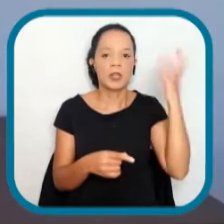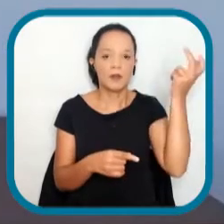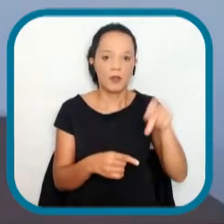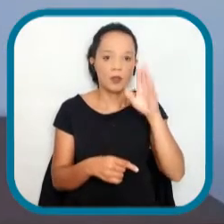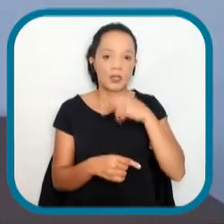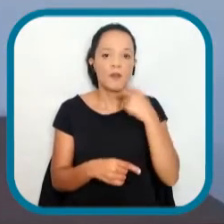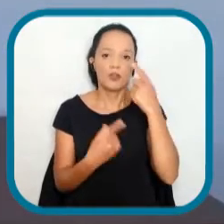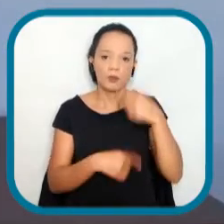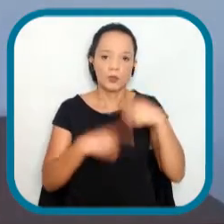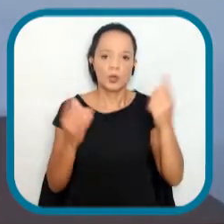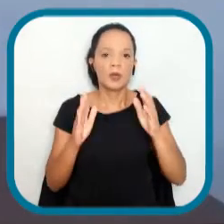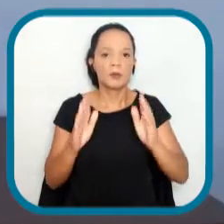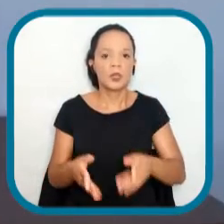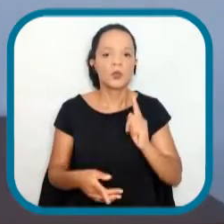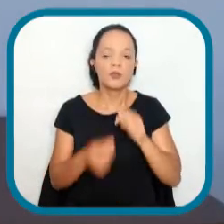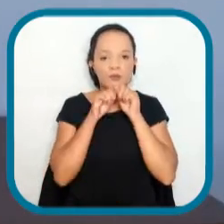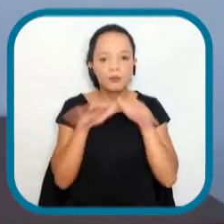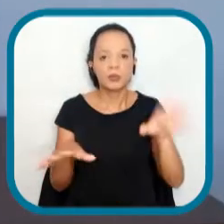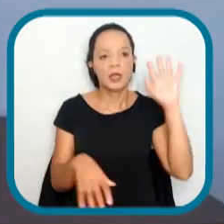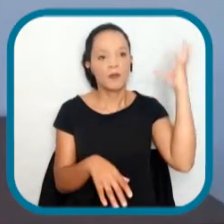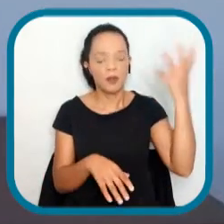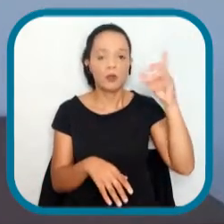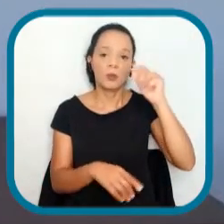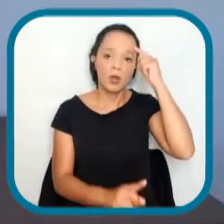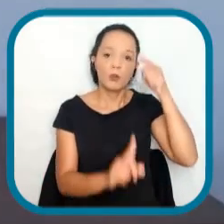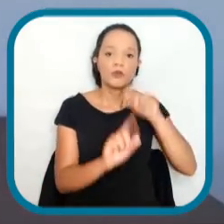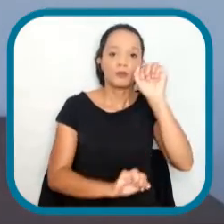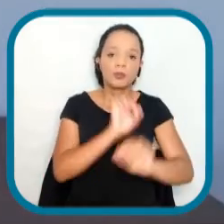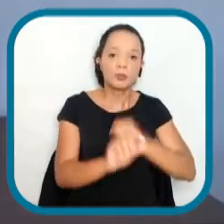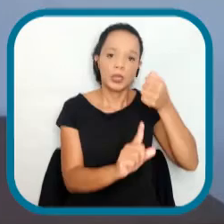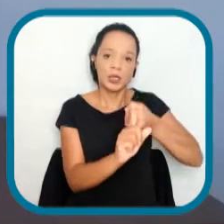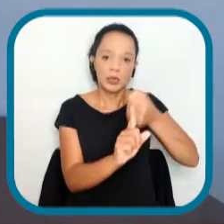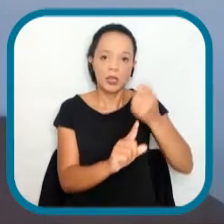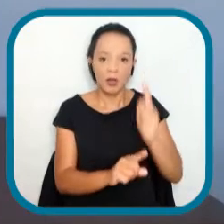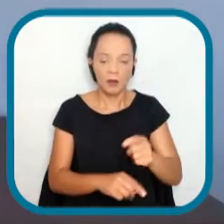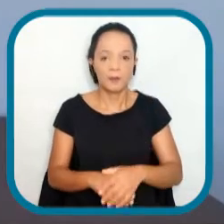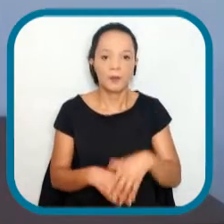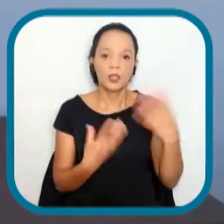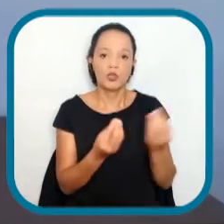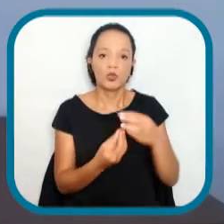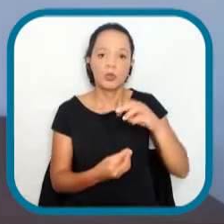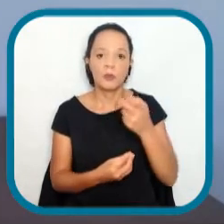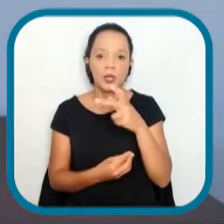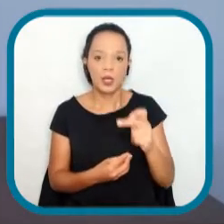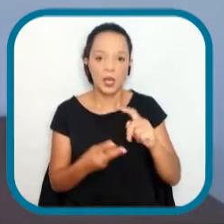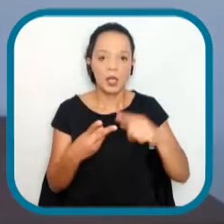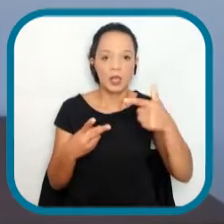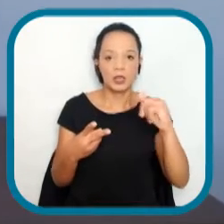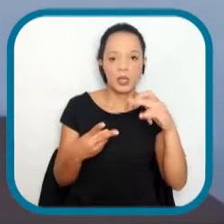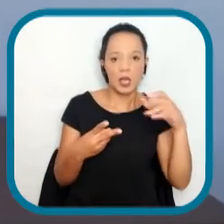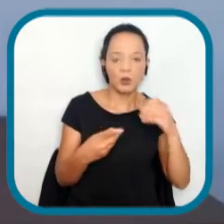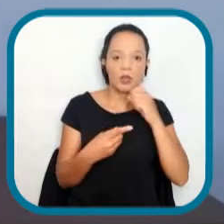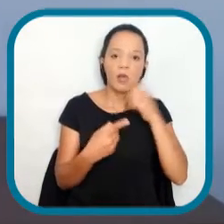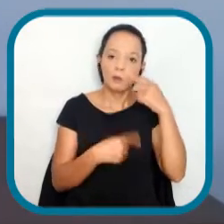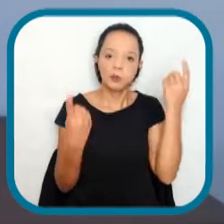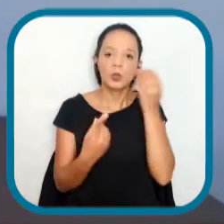evento. Para que as vozes sejam ouvidas, é necessário divulgar o evento e os ideais defendidos. Temos connosco Mariana Guerra e Tiago